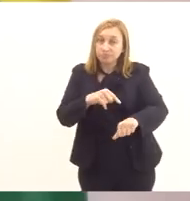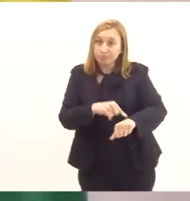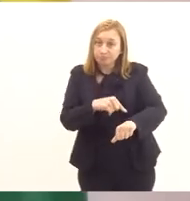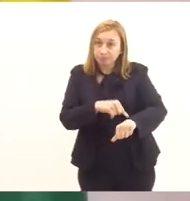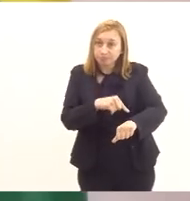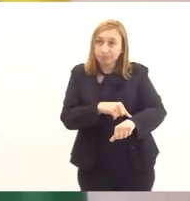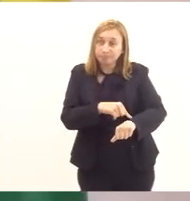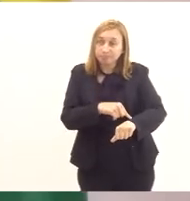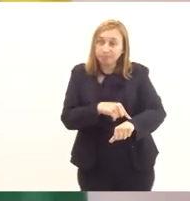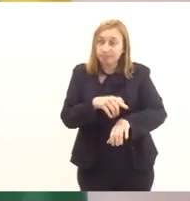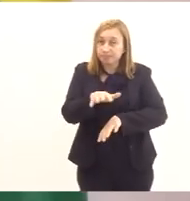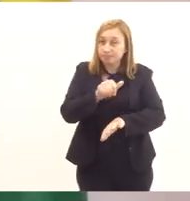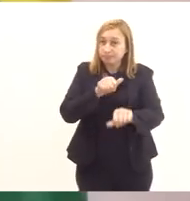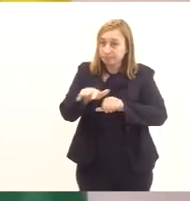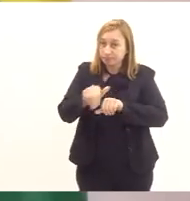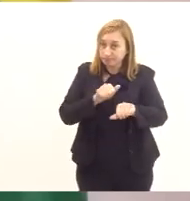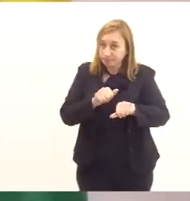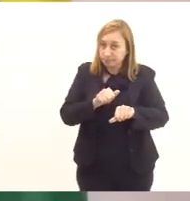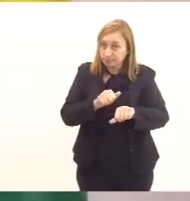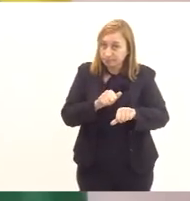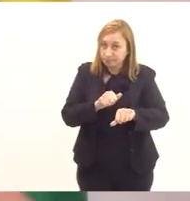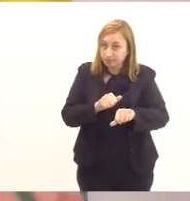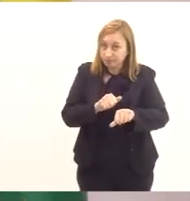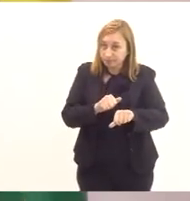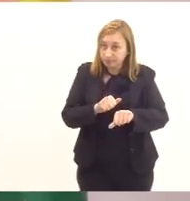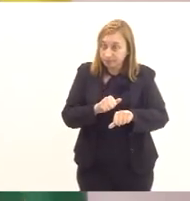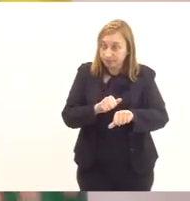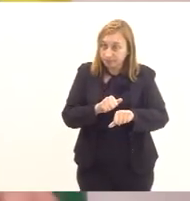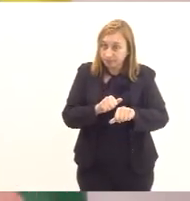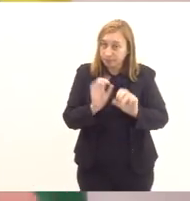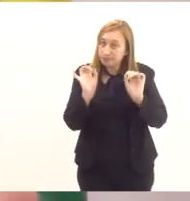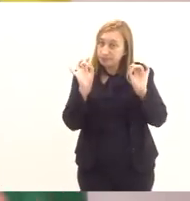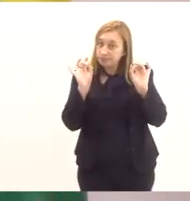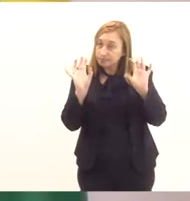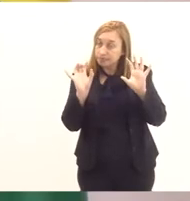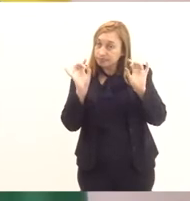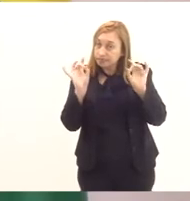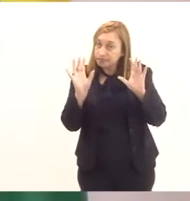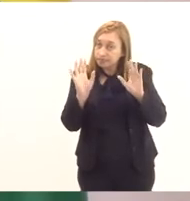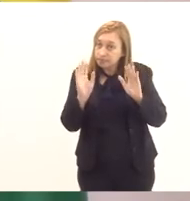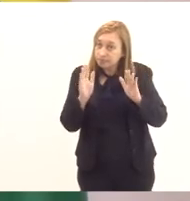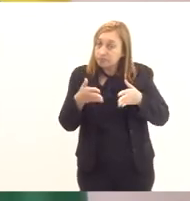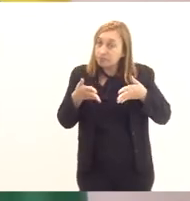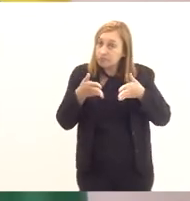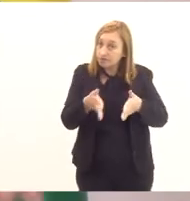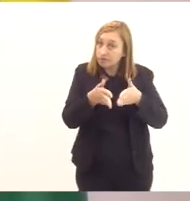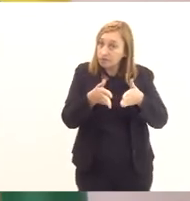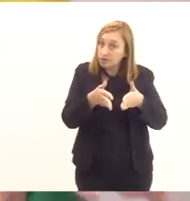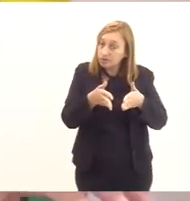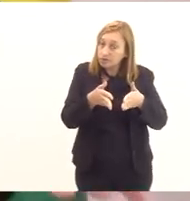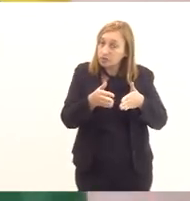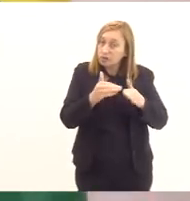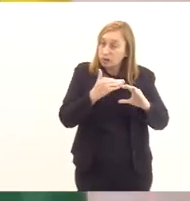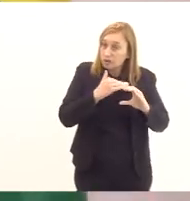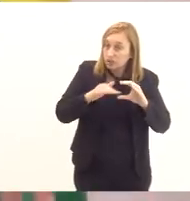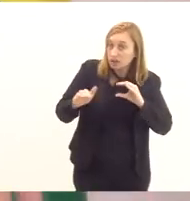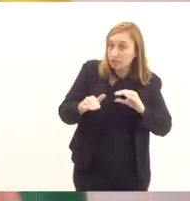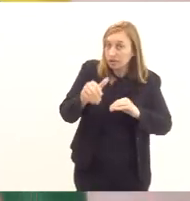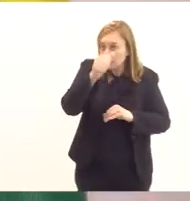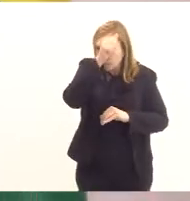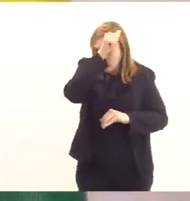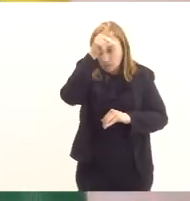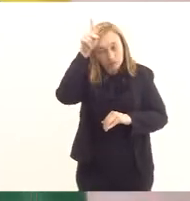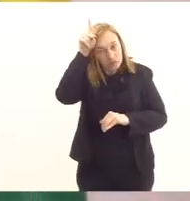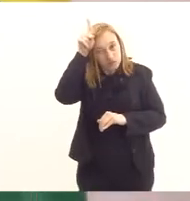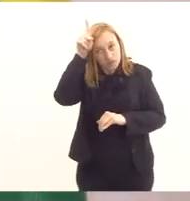que a convocação e ela é específica como foi e encaminhada para o prefeito